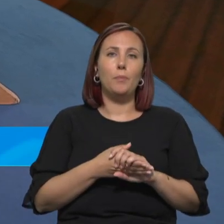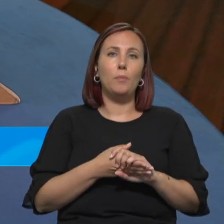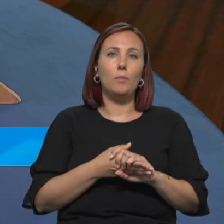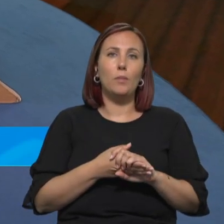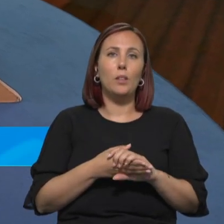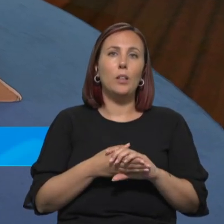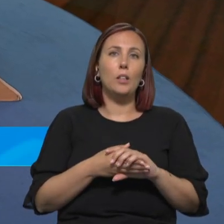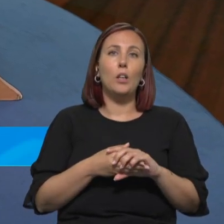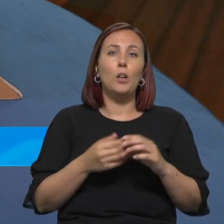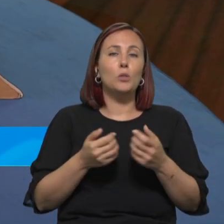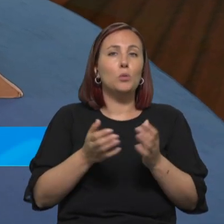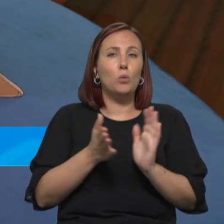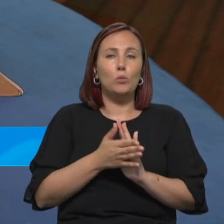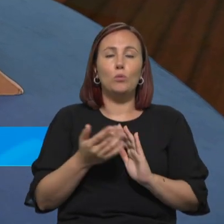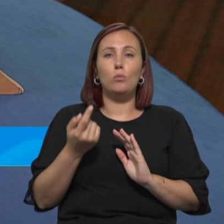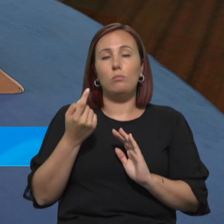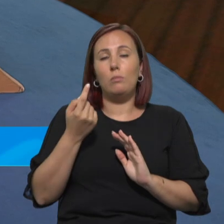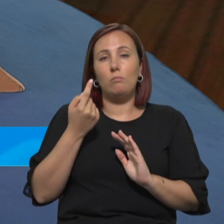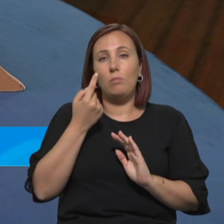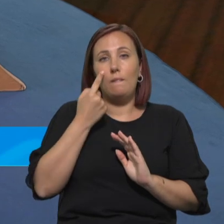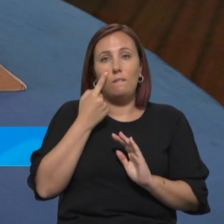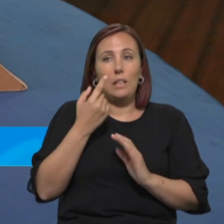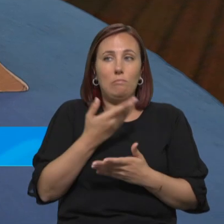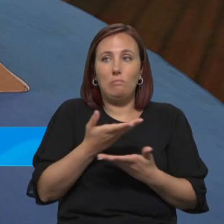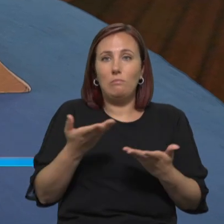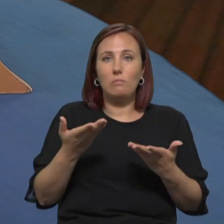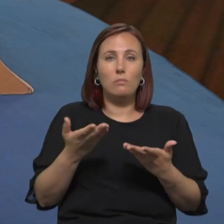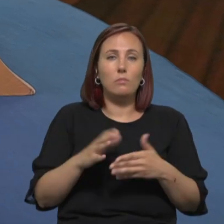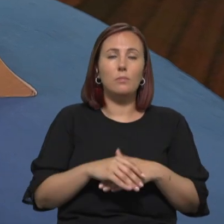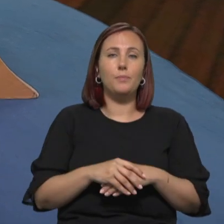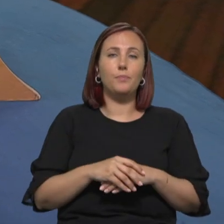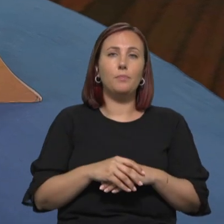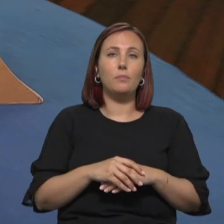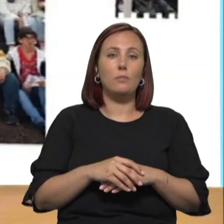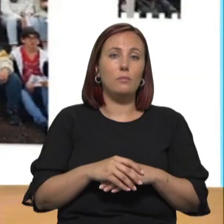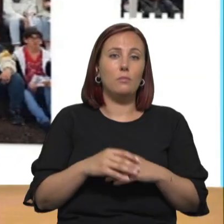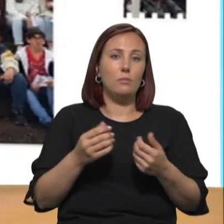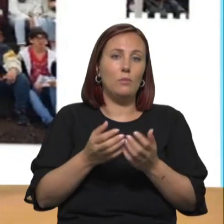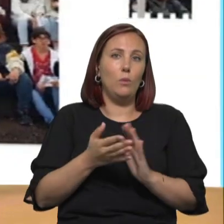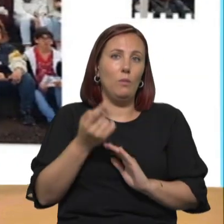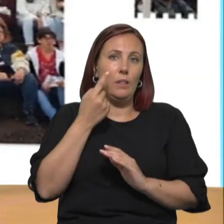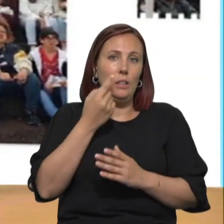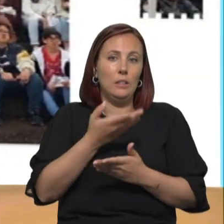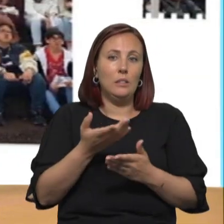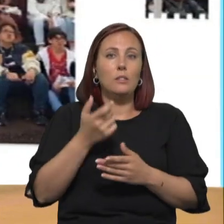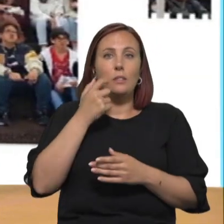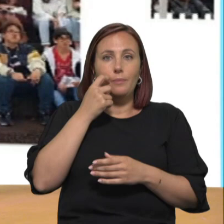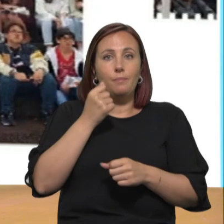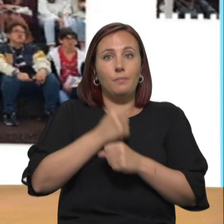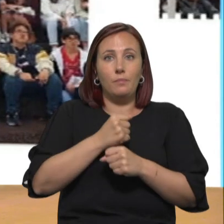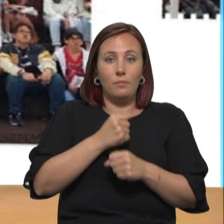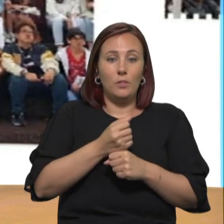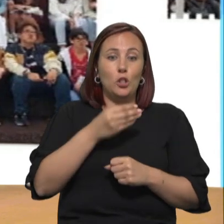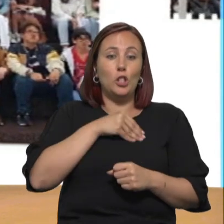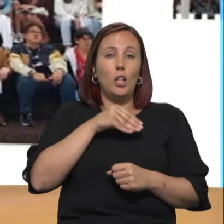Todos reconhecem, não vale a pena estarmos com... Toda a gente reconhece que quem trabalha e ganha um